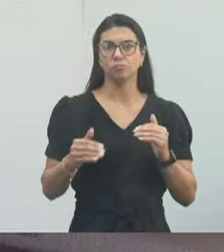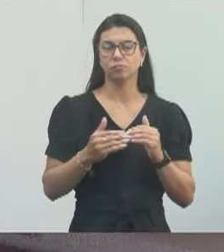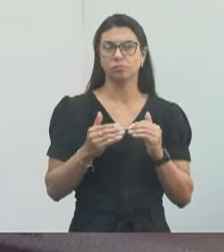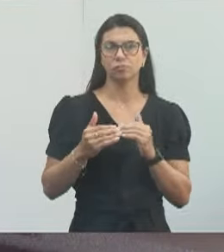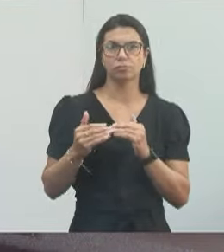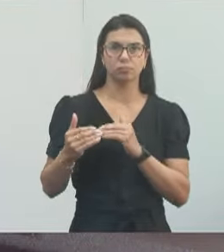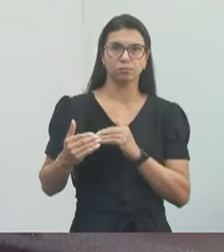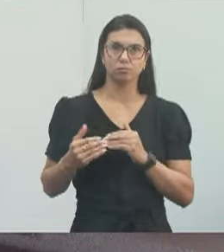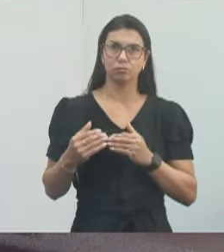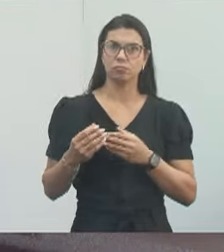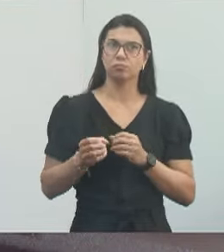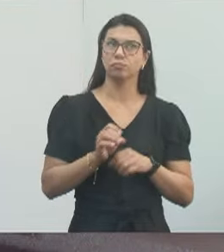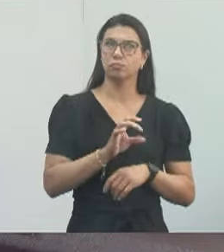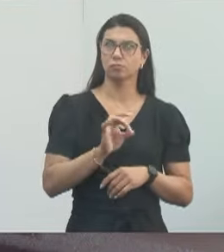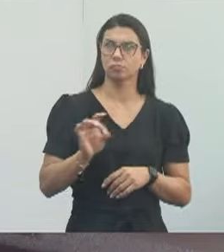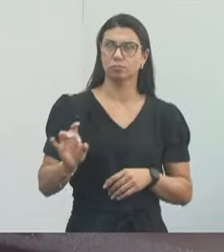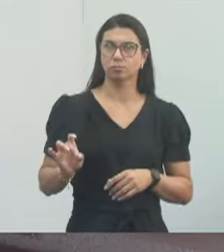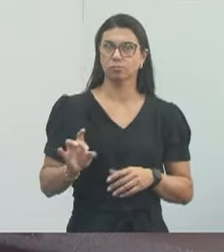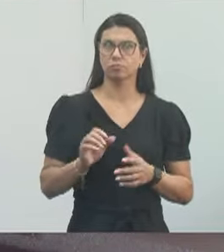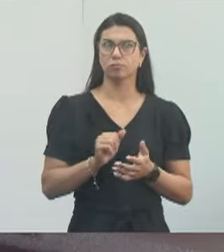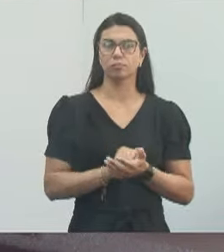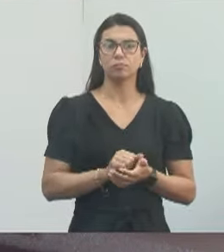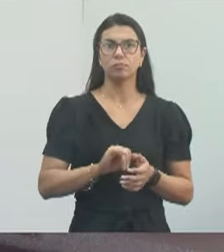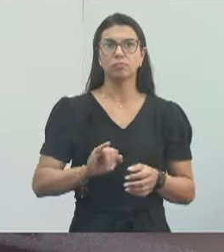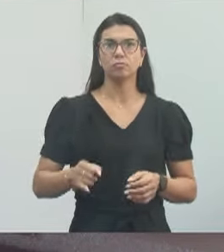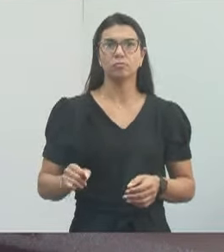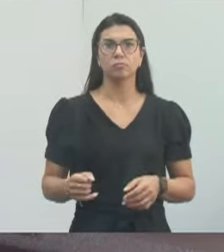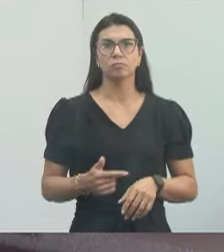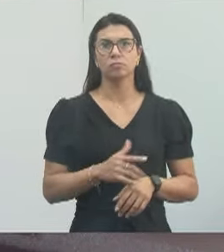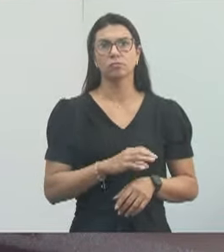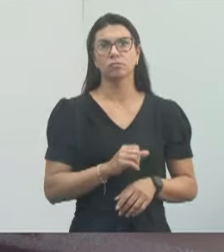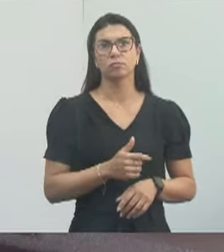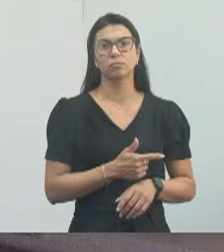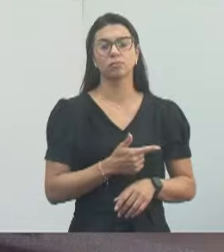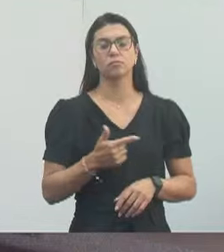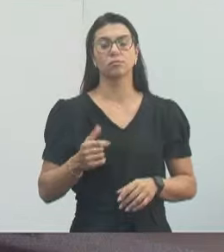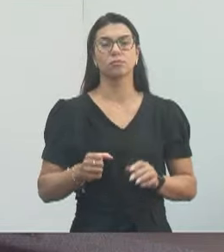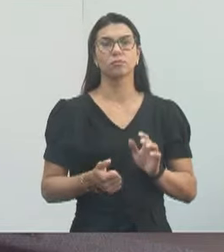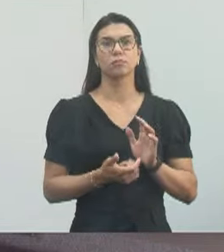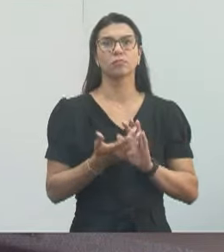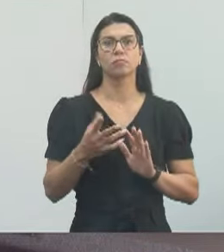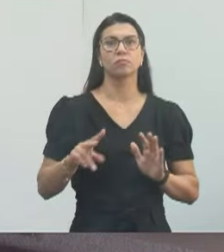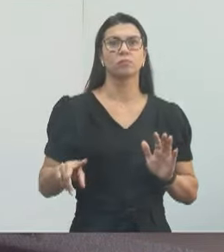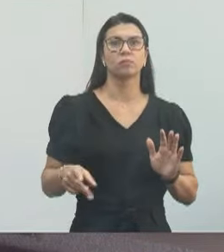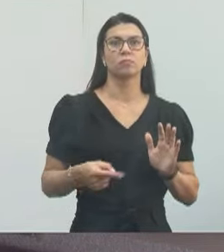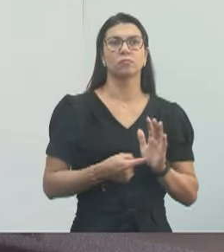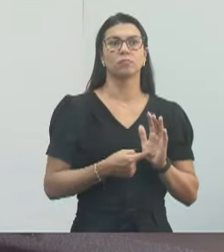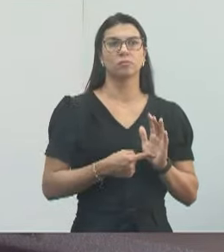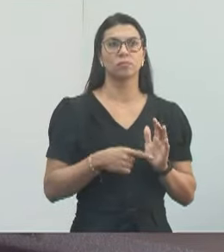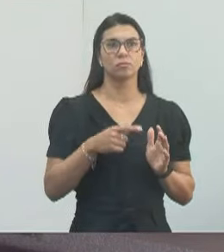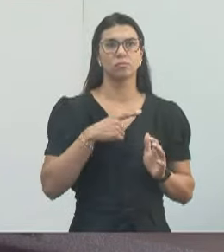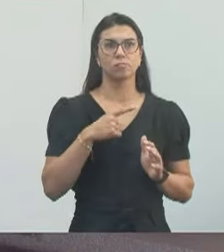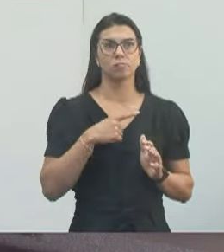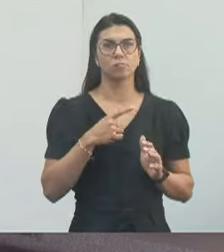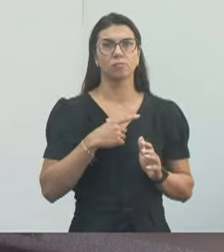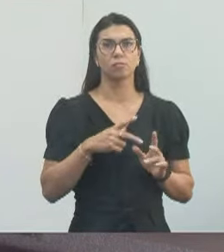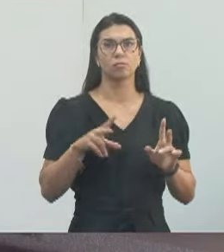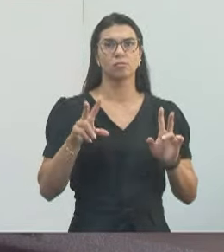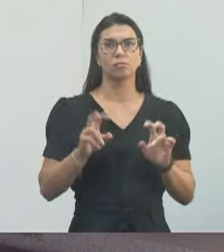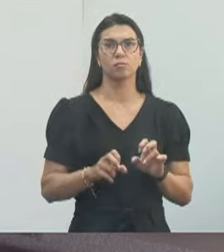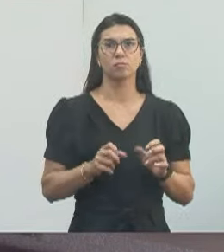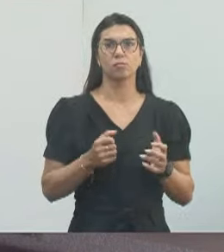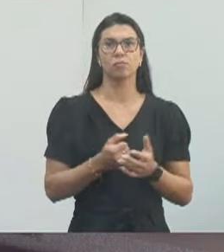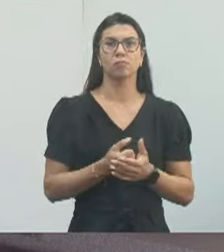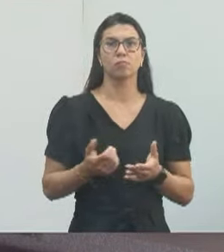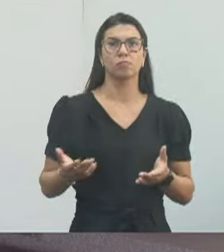das atividades Desde janeiro de 2022 até o presente data quantas denúncias e maus trat os animais foram protocolados